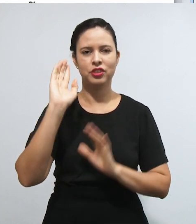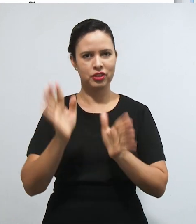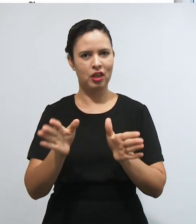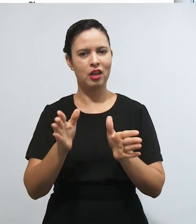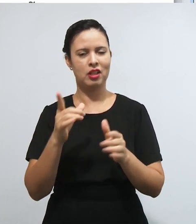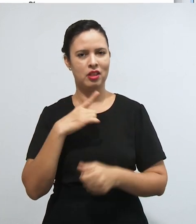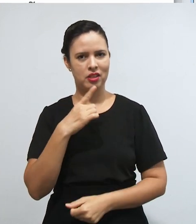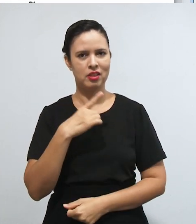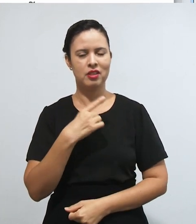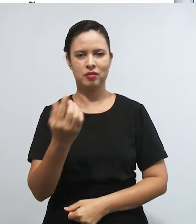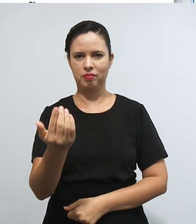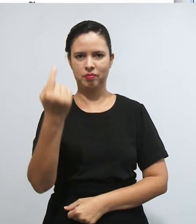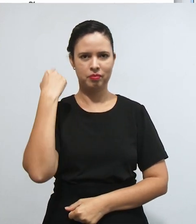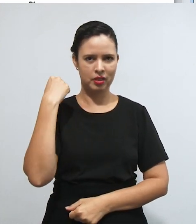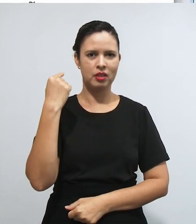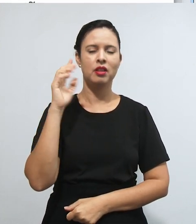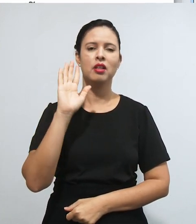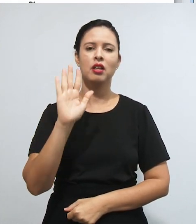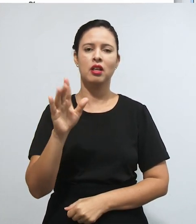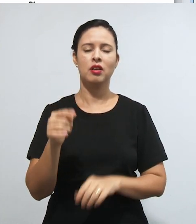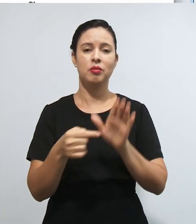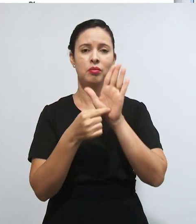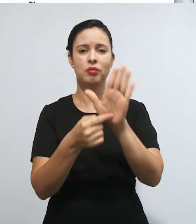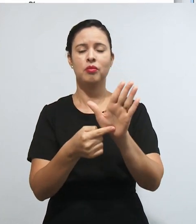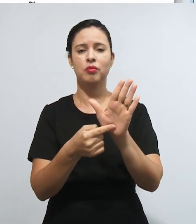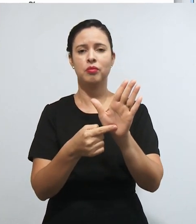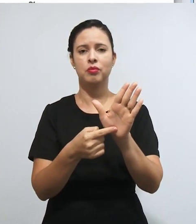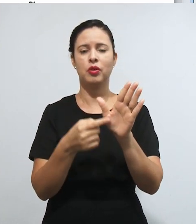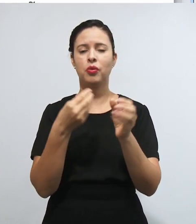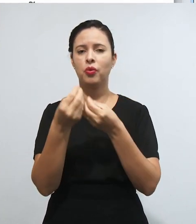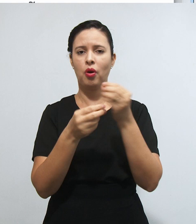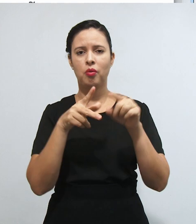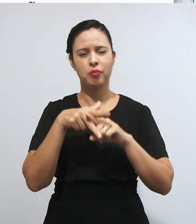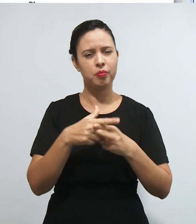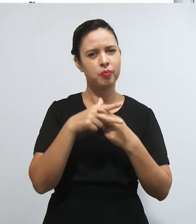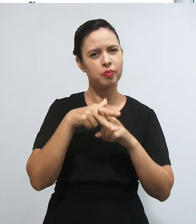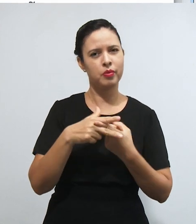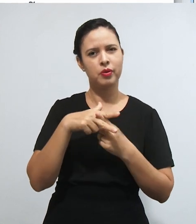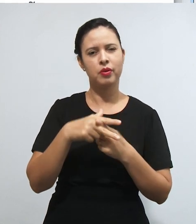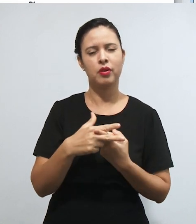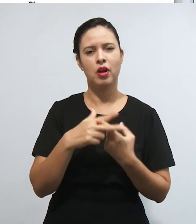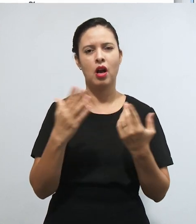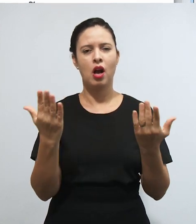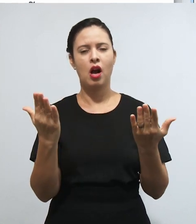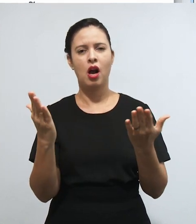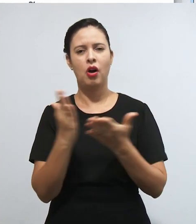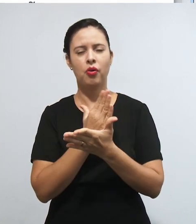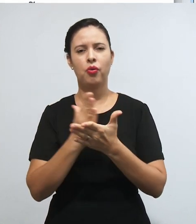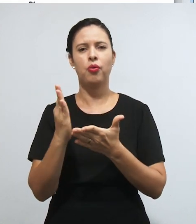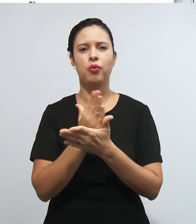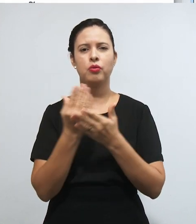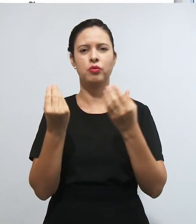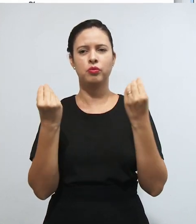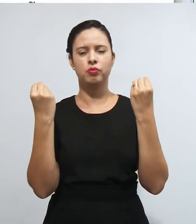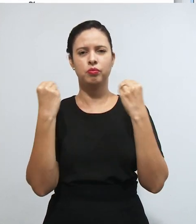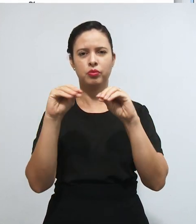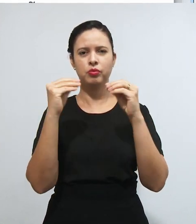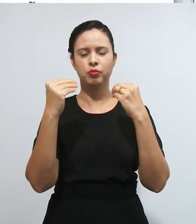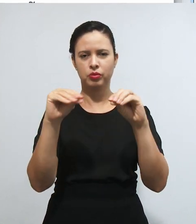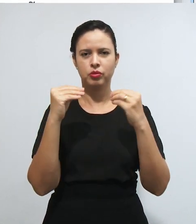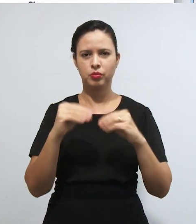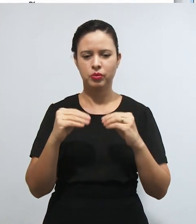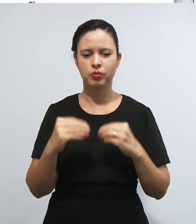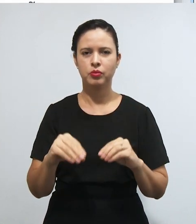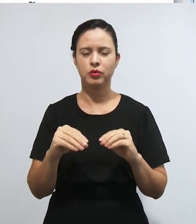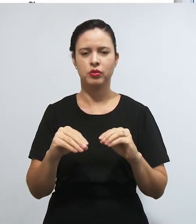ocorreu e eu vou estar mostrando aqui algumas configurações de alguns efeitos que eu apliquei nessas aulas, tá?